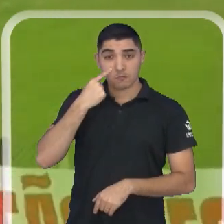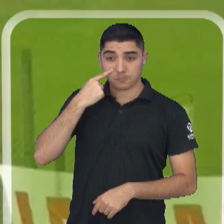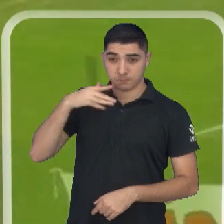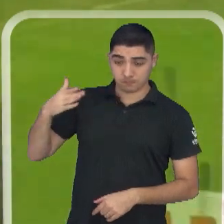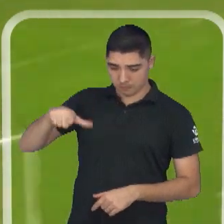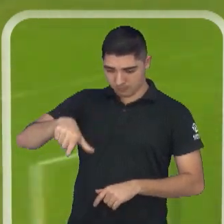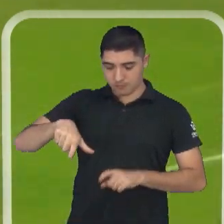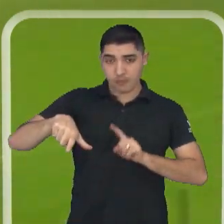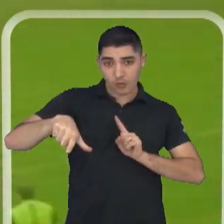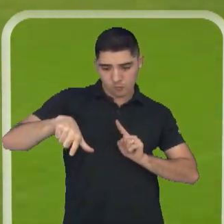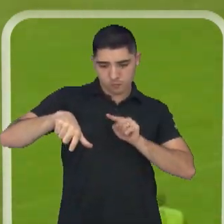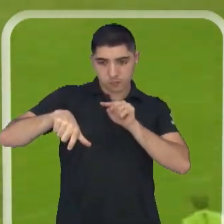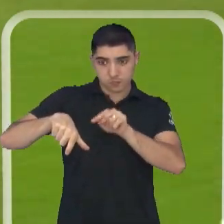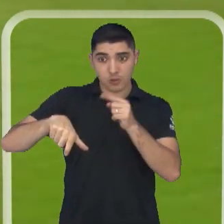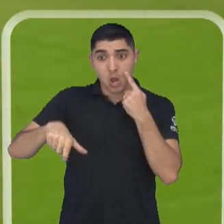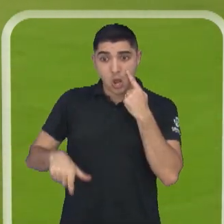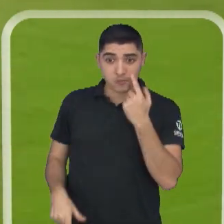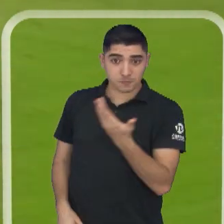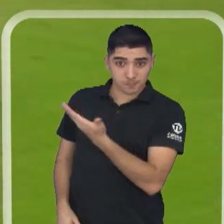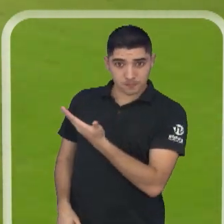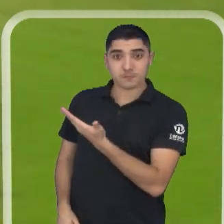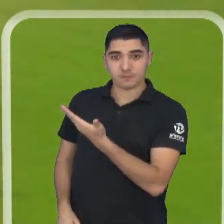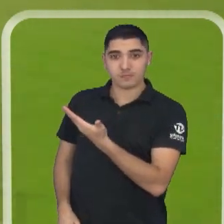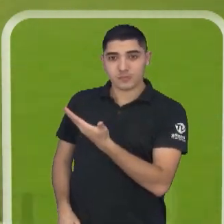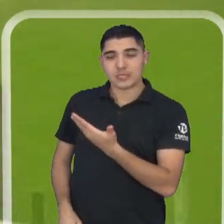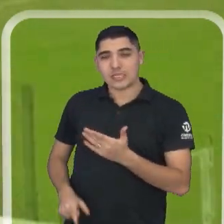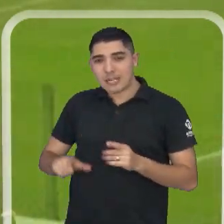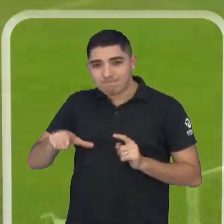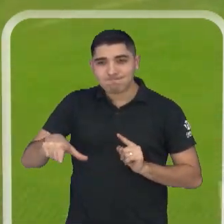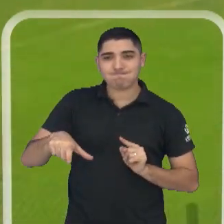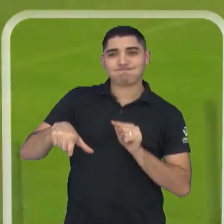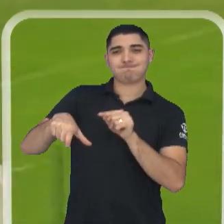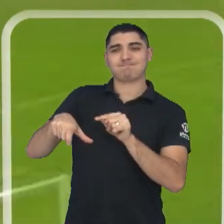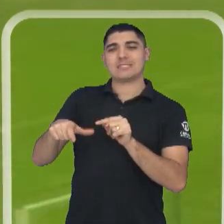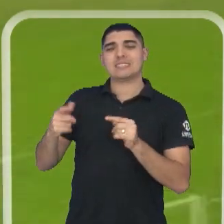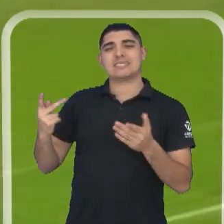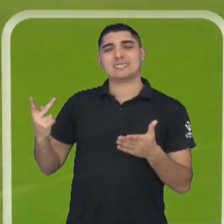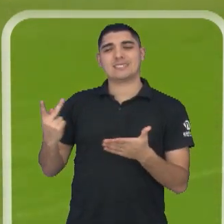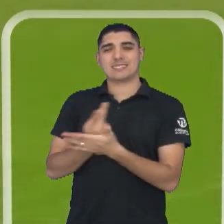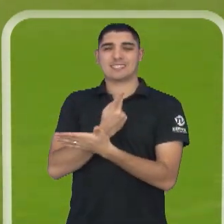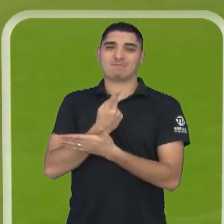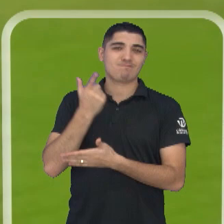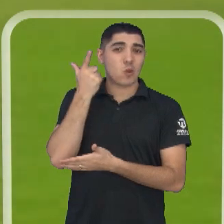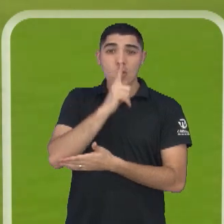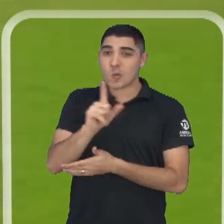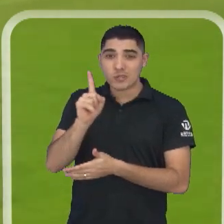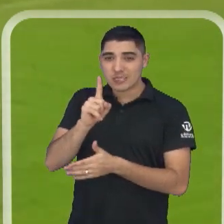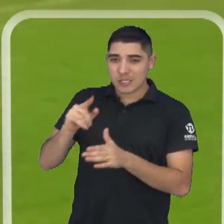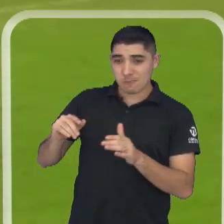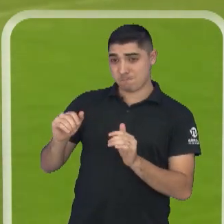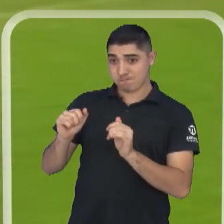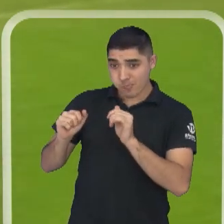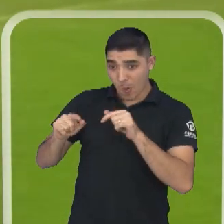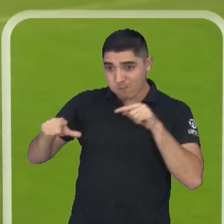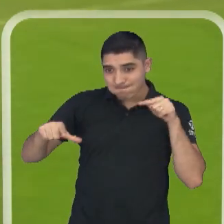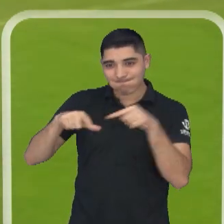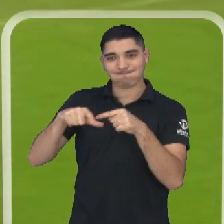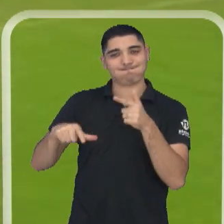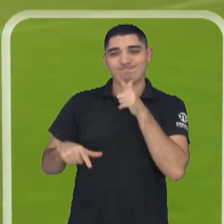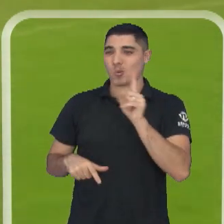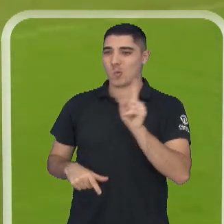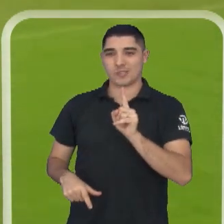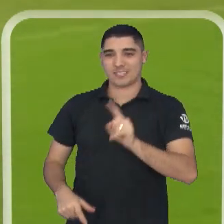de escanteio de Pedrinho no primeiro pau, depois do desvio, Rony livre não conseguiu fazer o toque para as redes do capivariano.